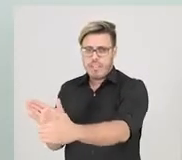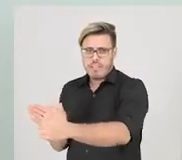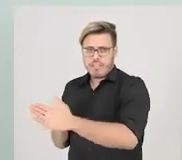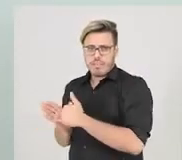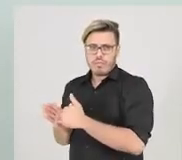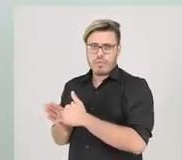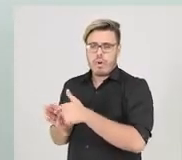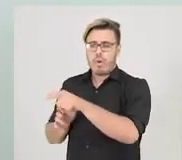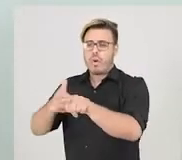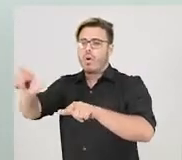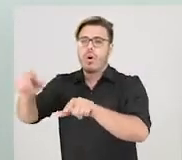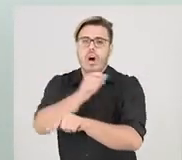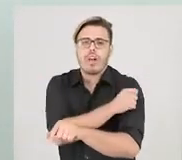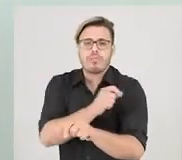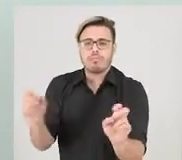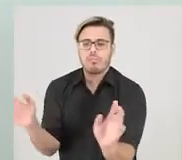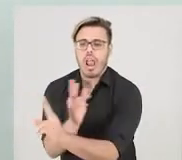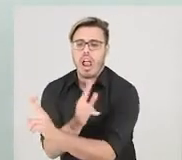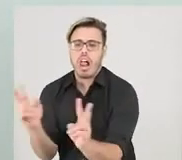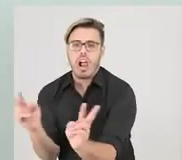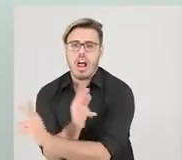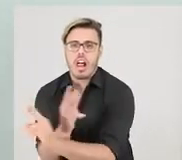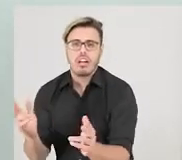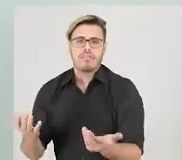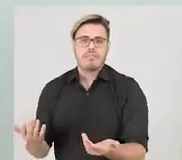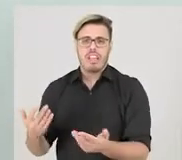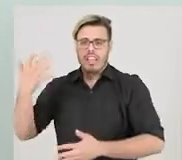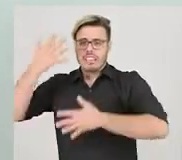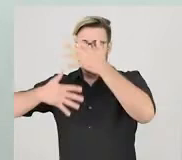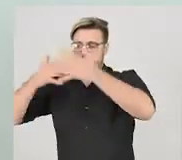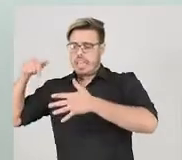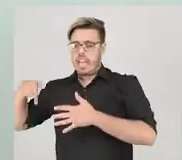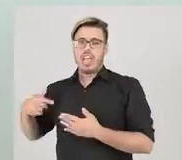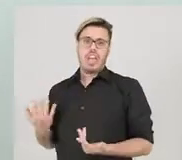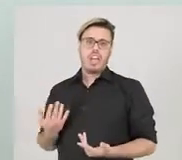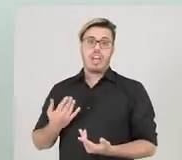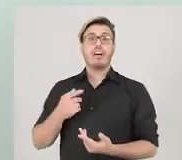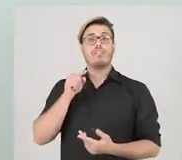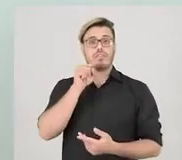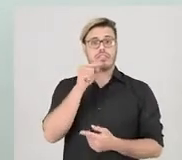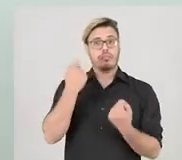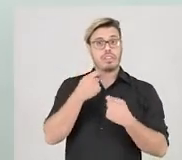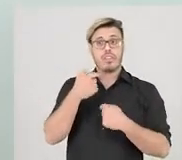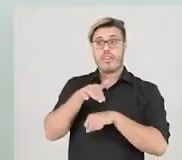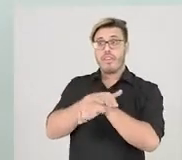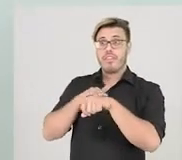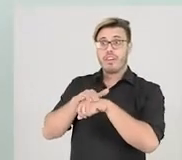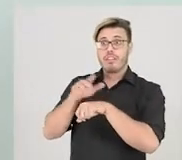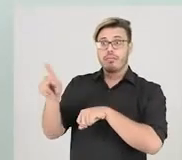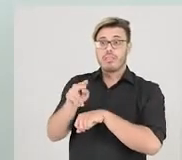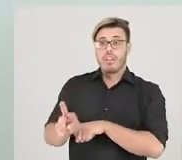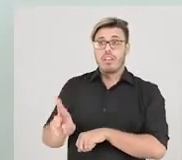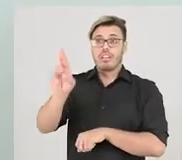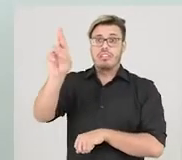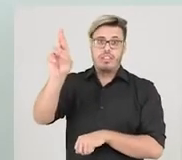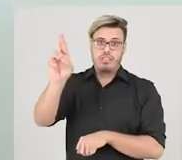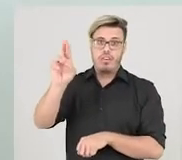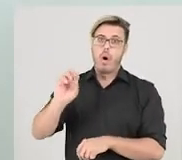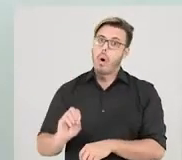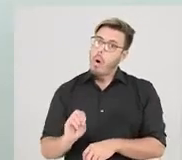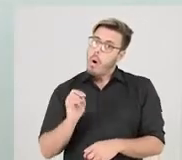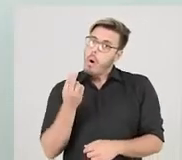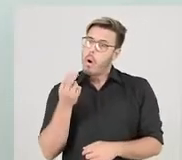professor, ou o próprio professor que está vendo isso vai ter que trazer esse menino para mais próximo. Ele tem uma perda auditiva do